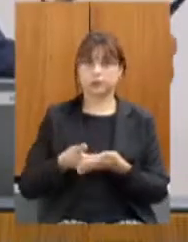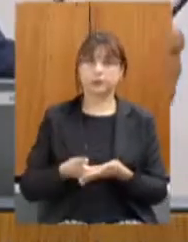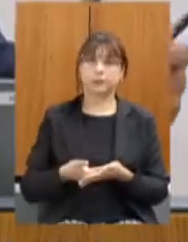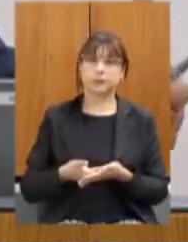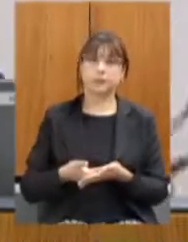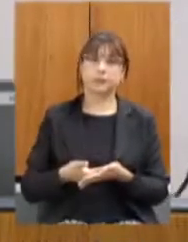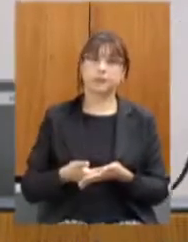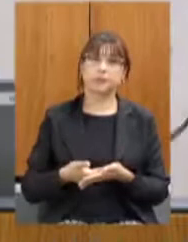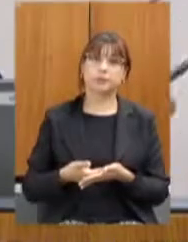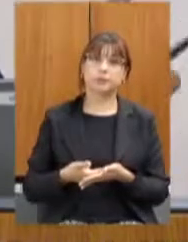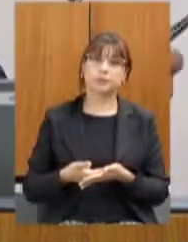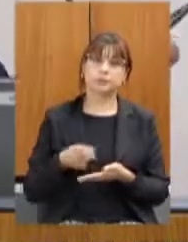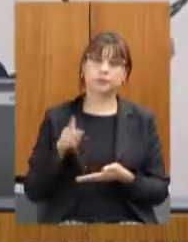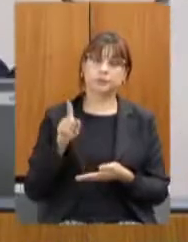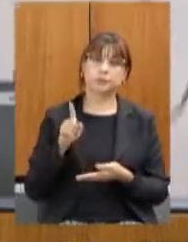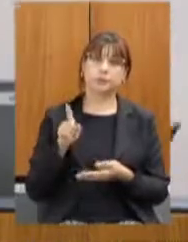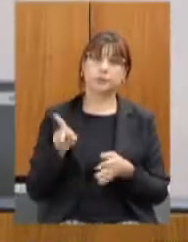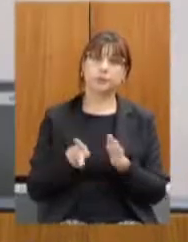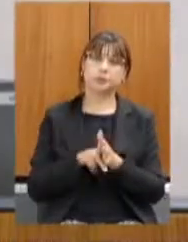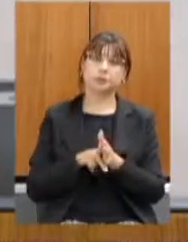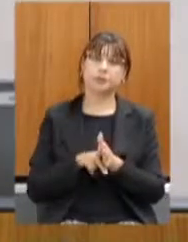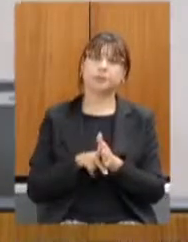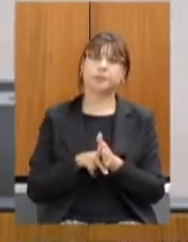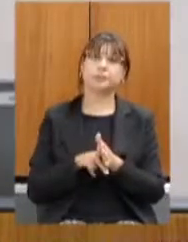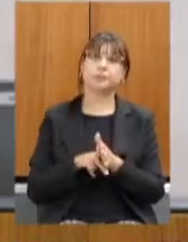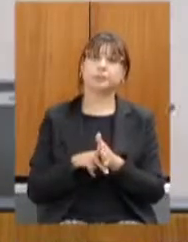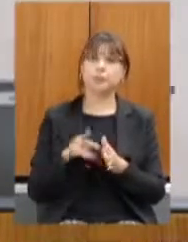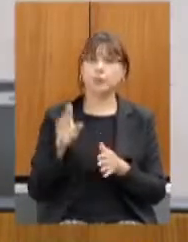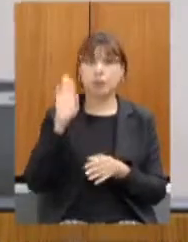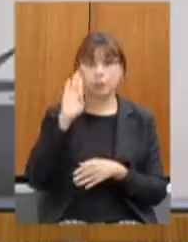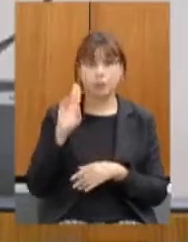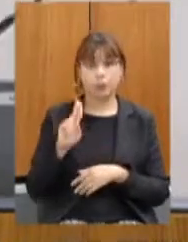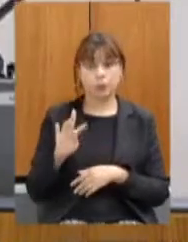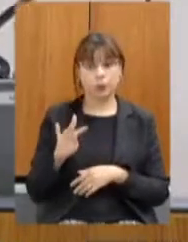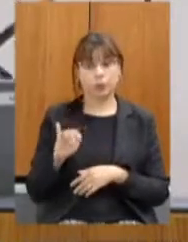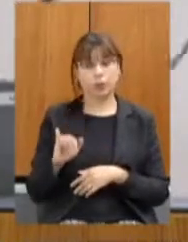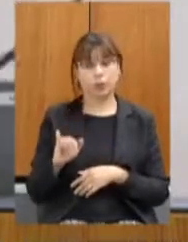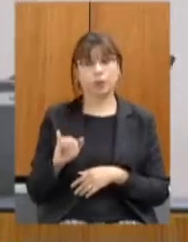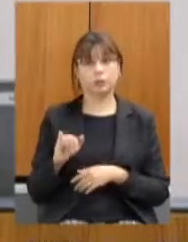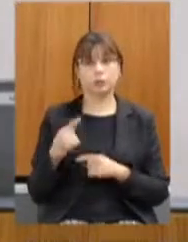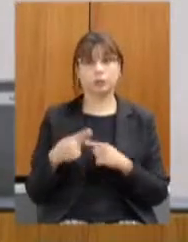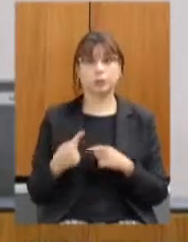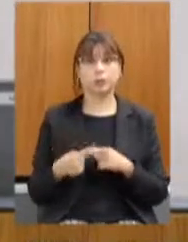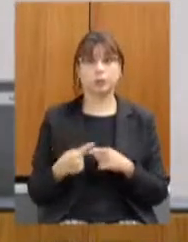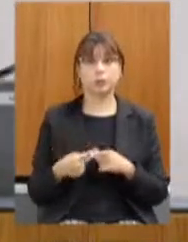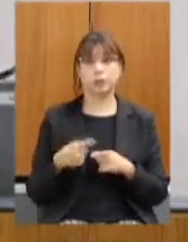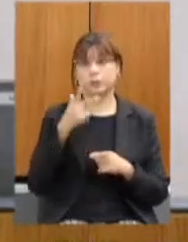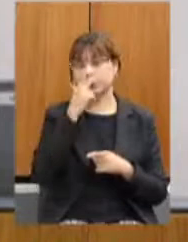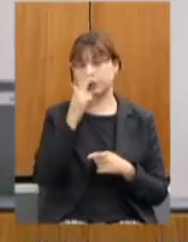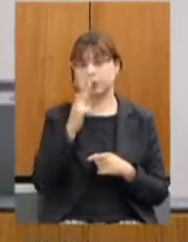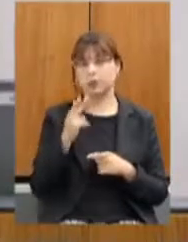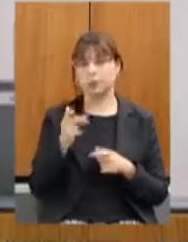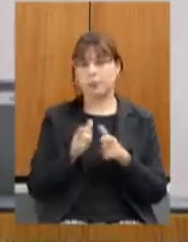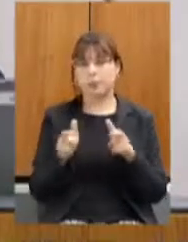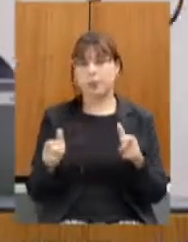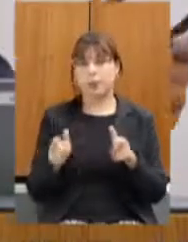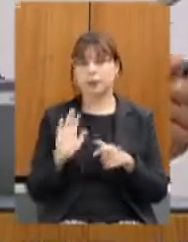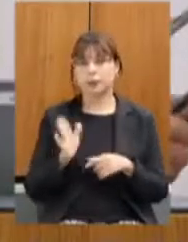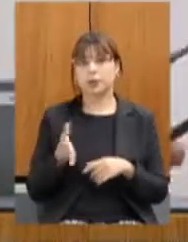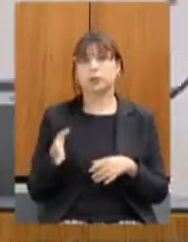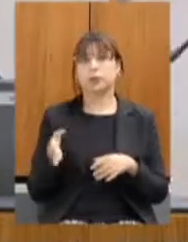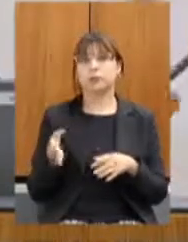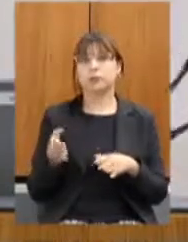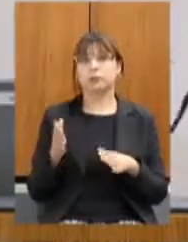retaguarda da convite de leite principalmente de UTI que me parece que muitos já tinham quase que terminado